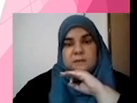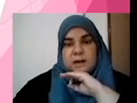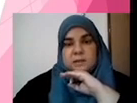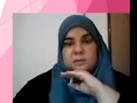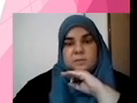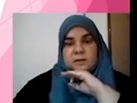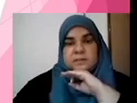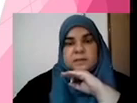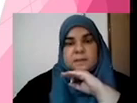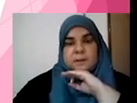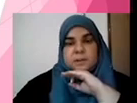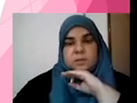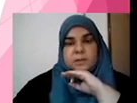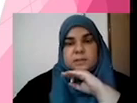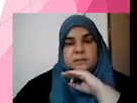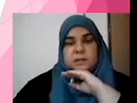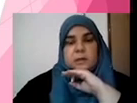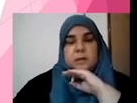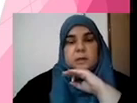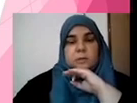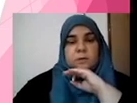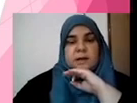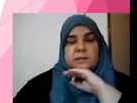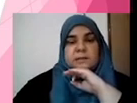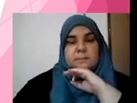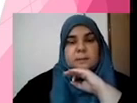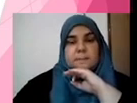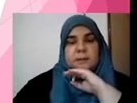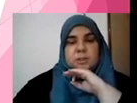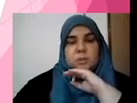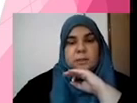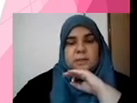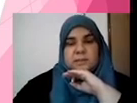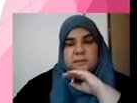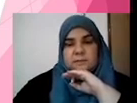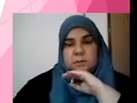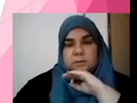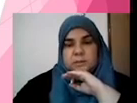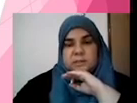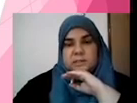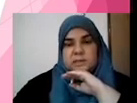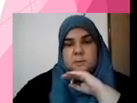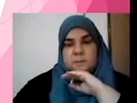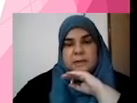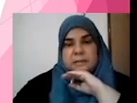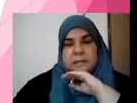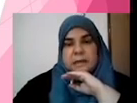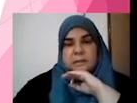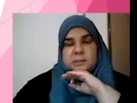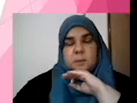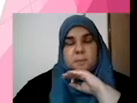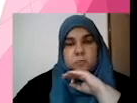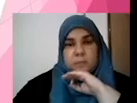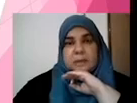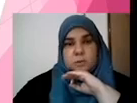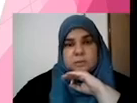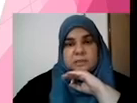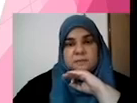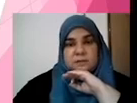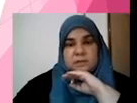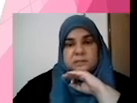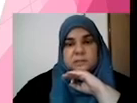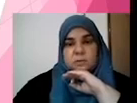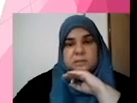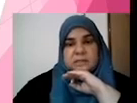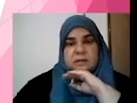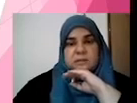cada vértice. Do vértice A partiu essa, do vértice B partiu essa, tá vendo? Ó, 3 risquinhos para cada lado. Esse é o ponto médio.